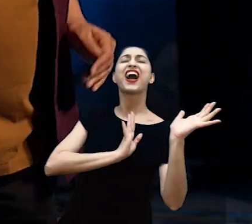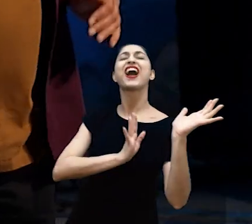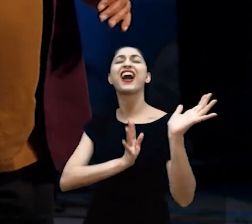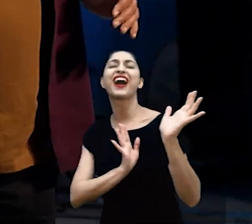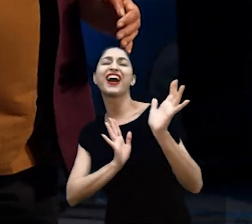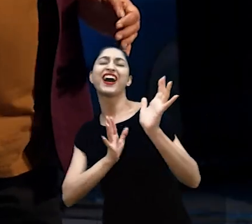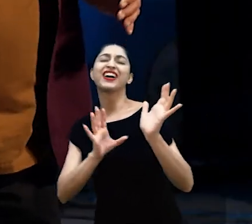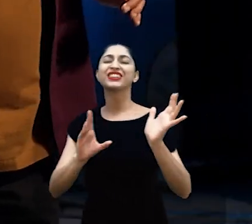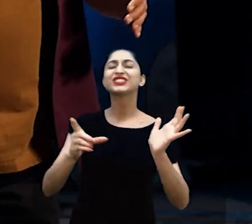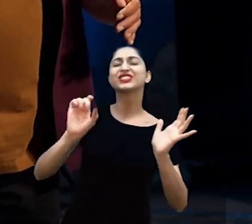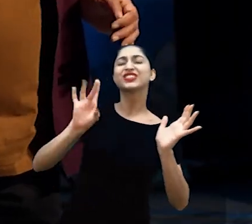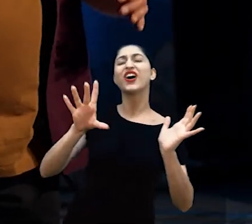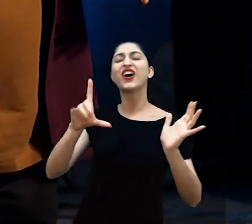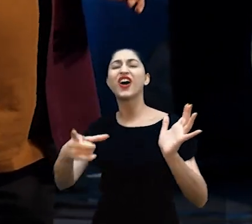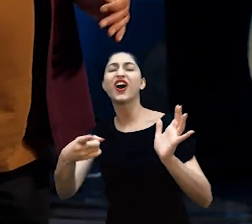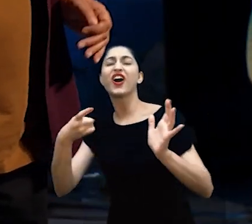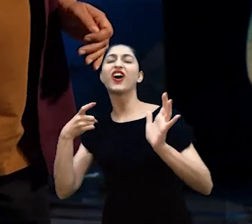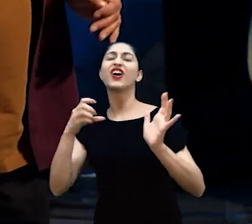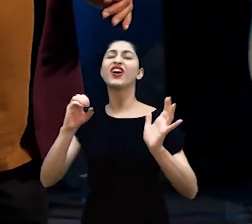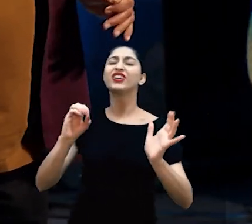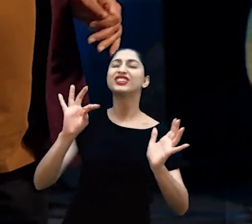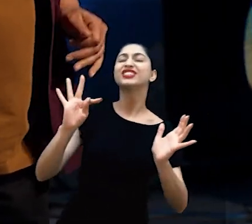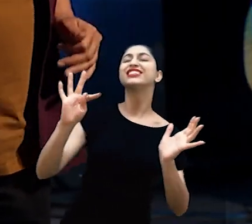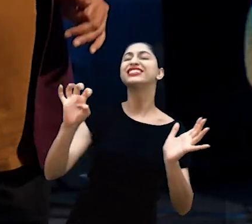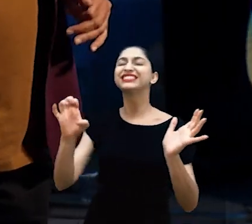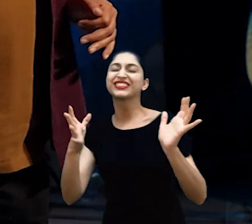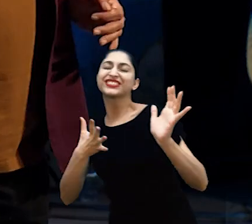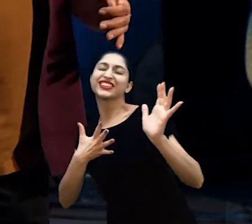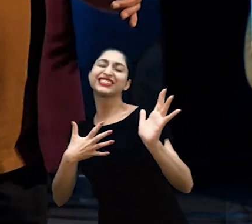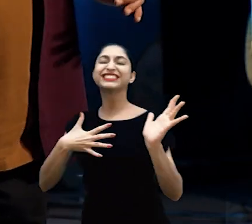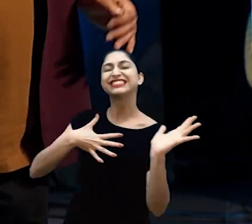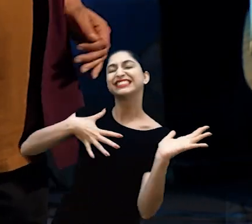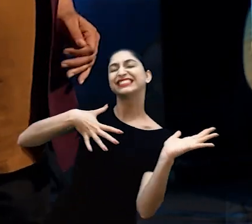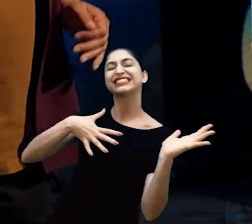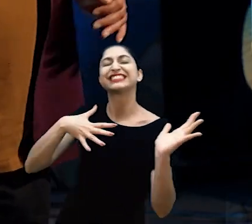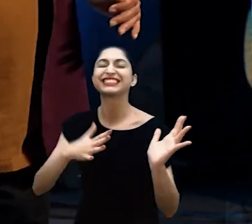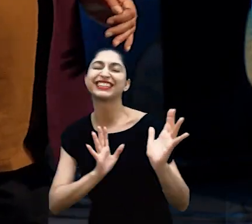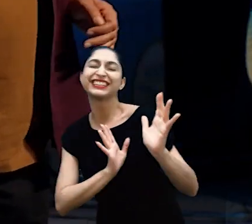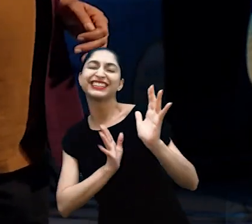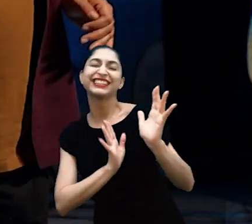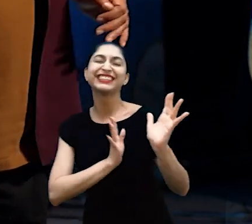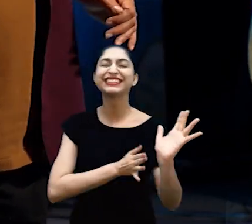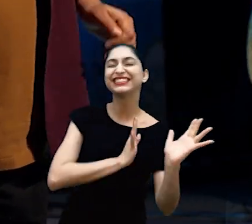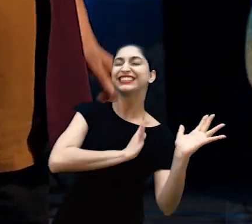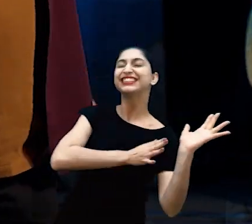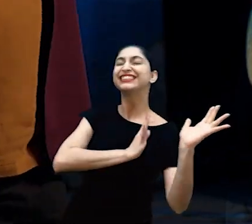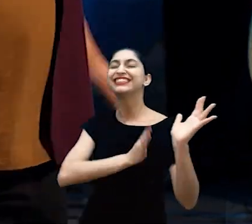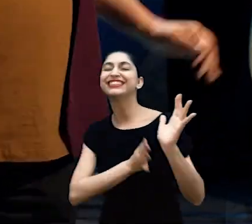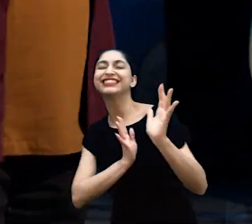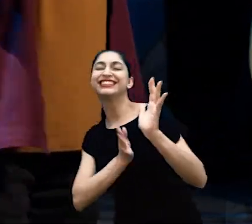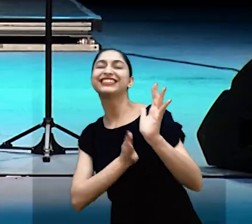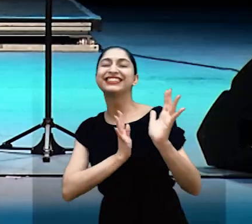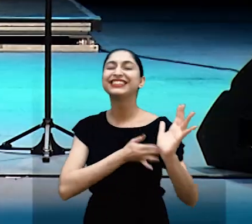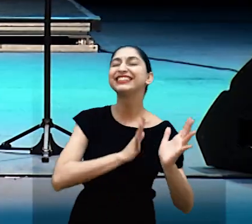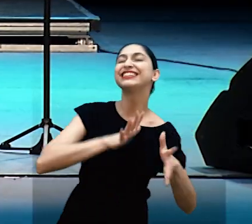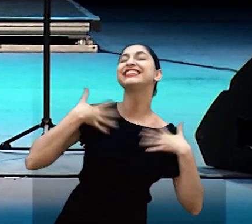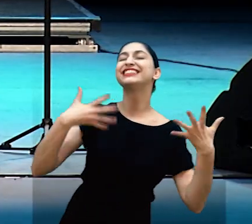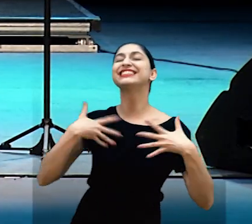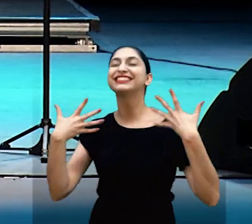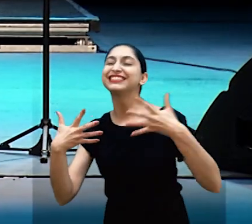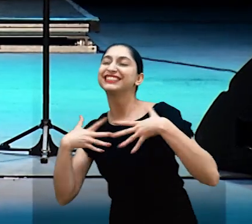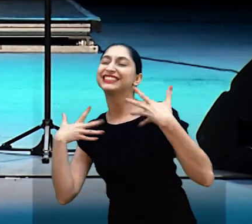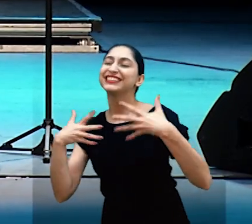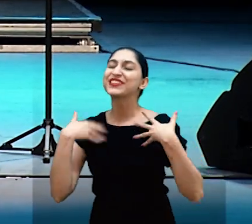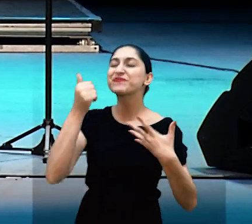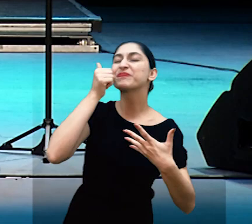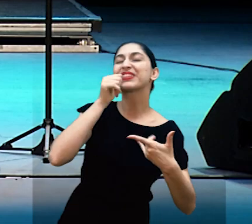coração. É só um shot brincando no coração. É só um shot brincando no coração. É um encanto,